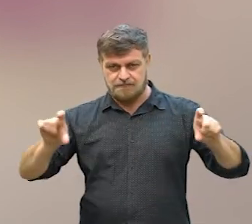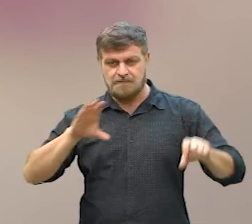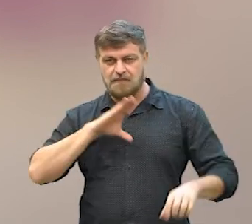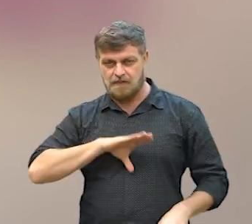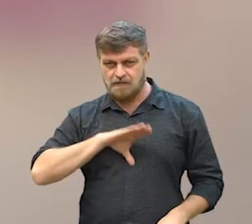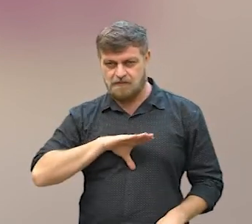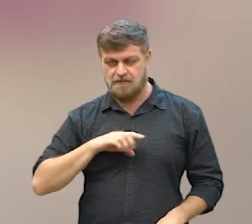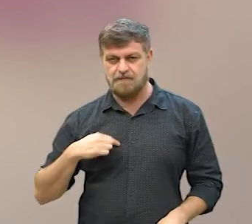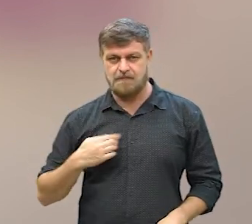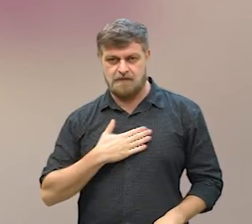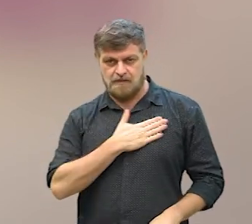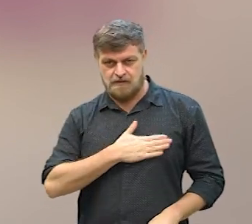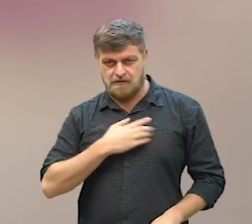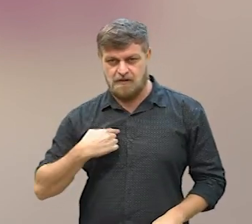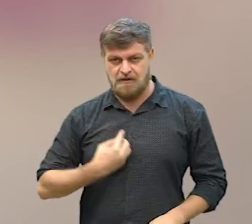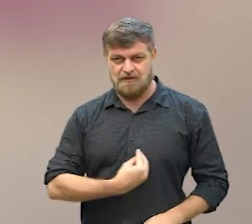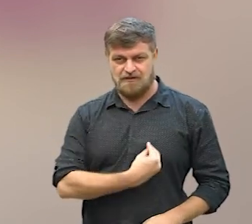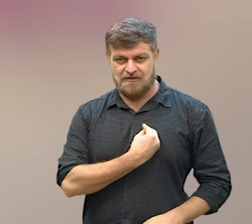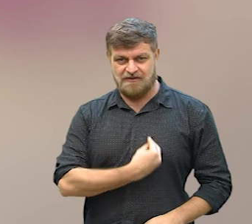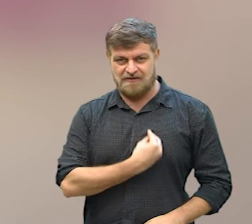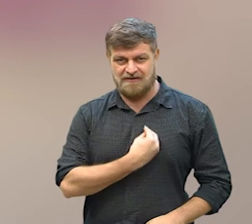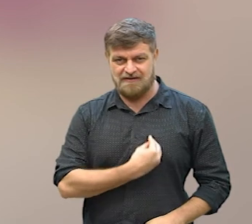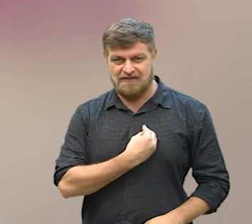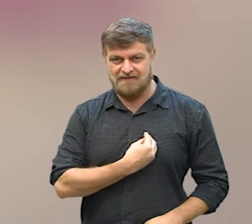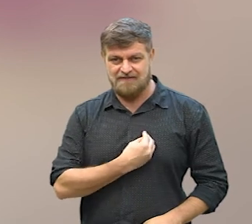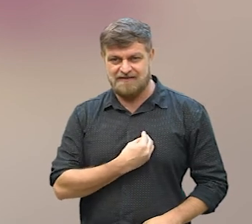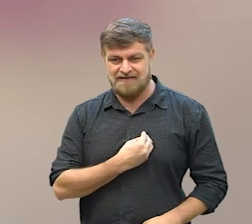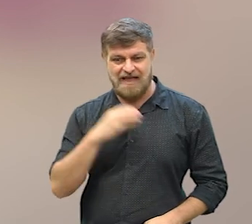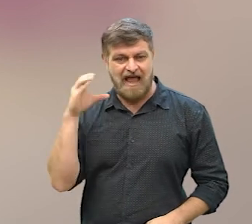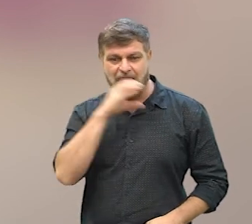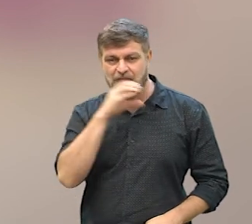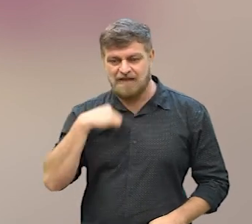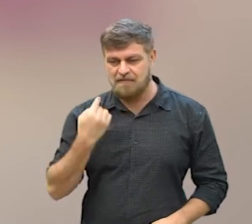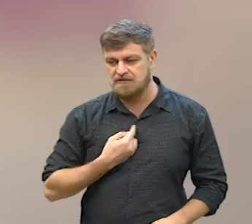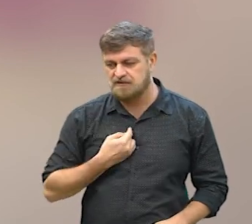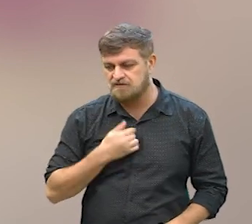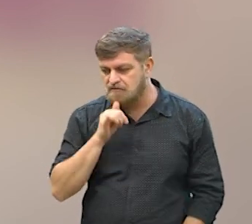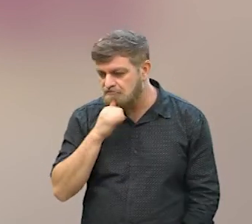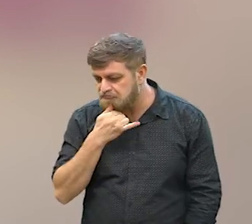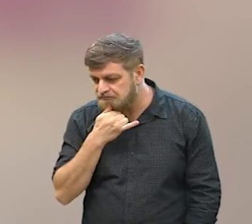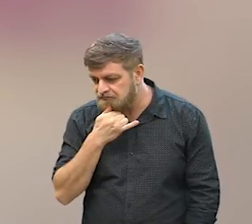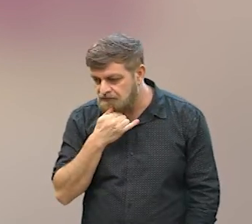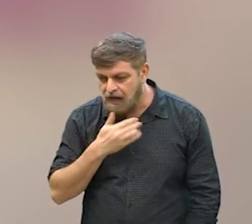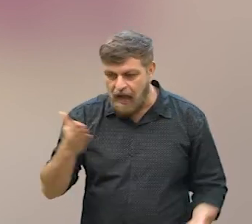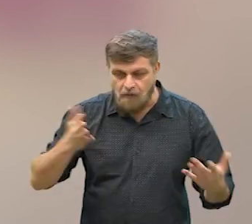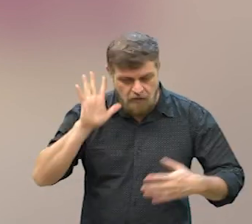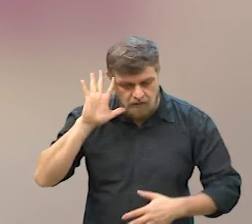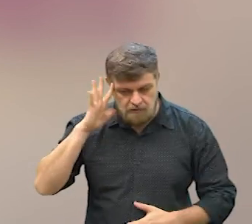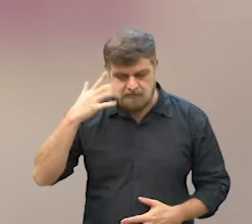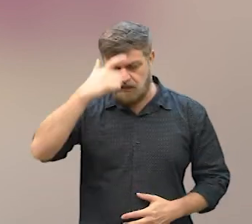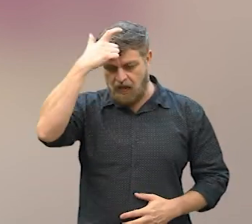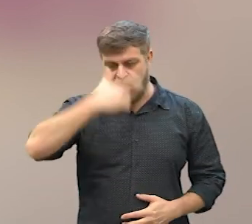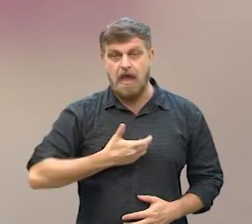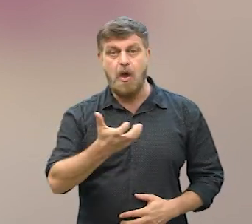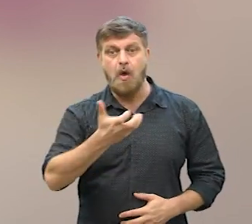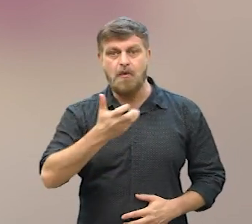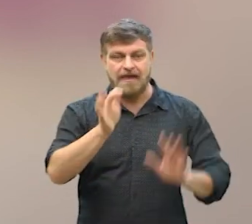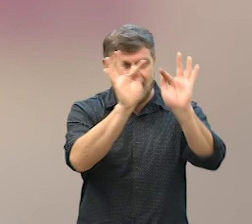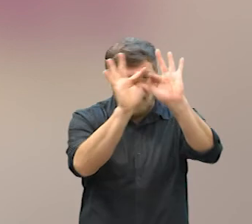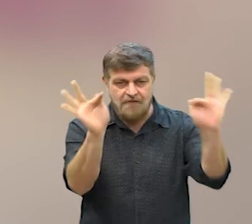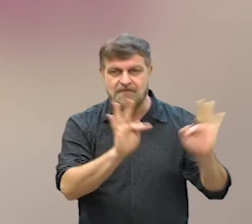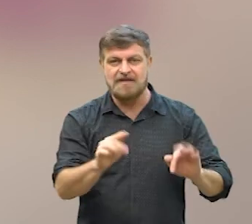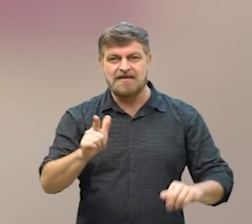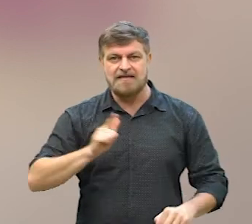levo muito comigo: nossa vida, né, ela é muito curta para a gente ser infeliz. Então, vamos decidir agora, né, ter